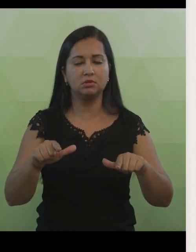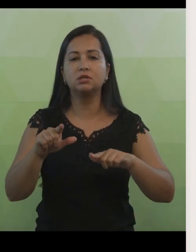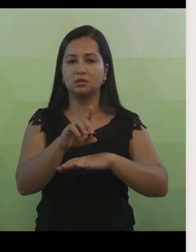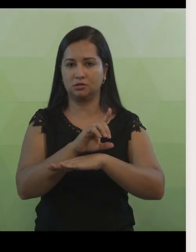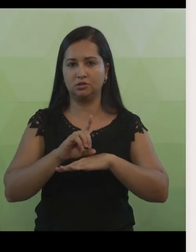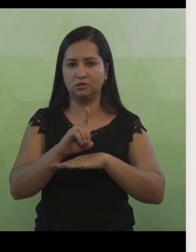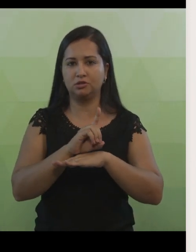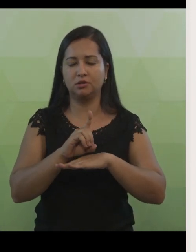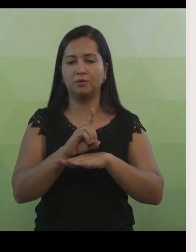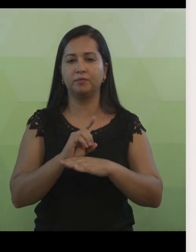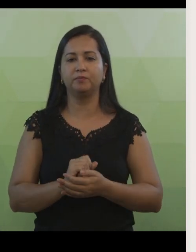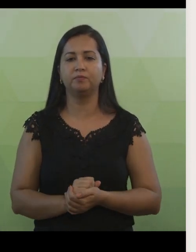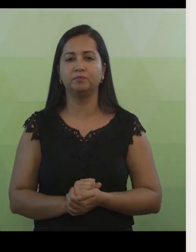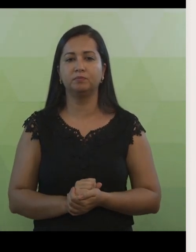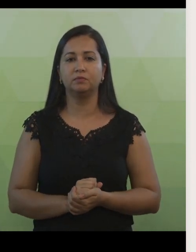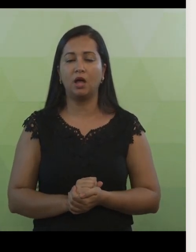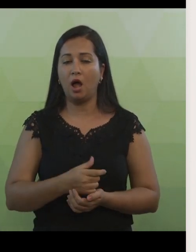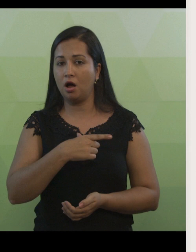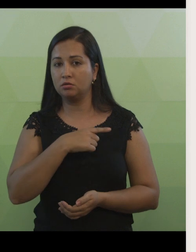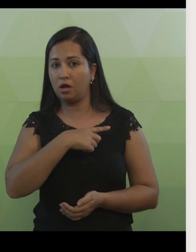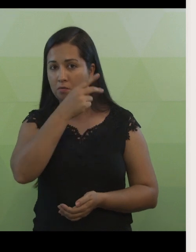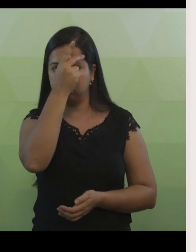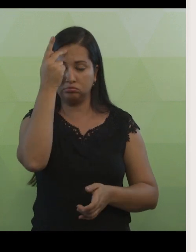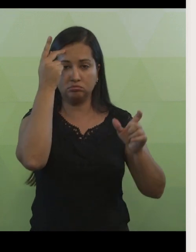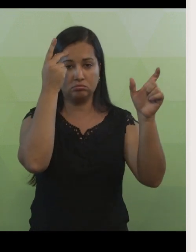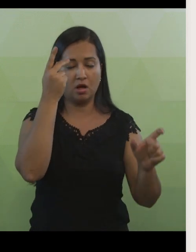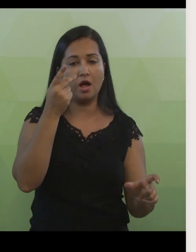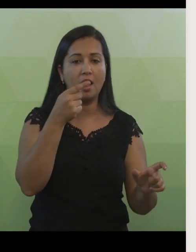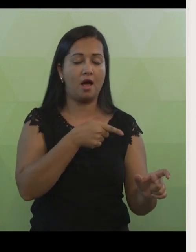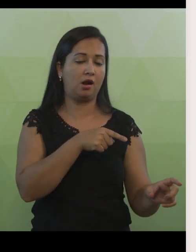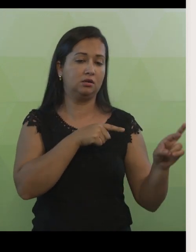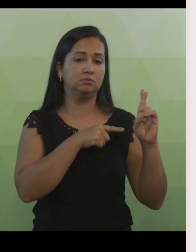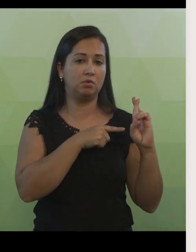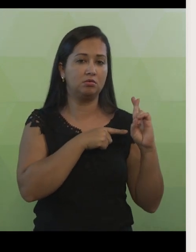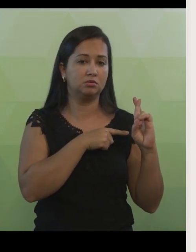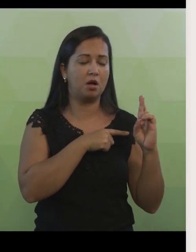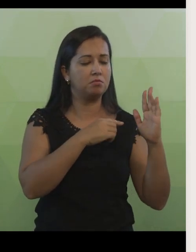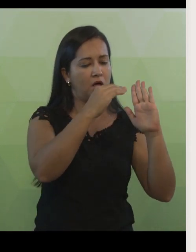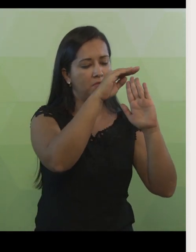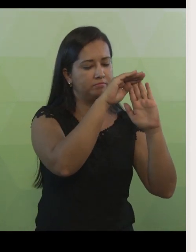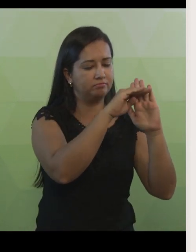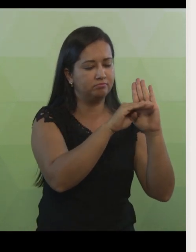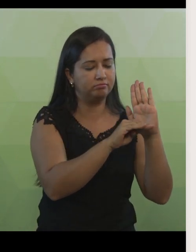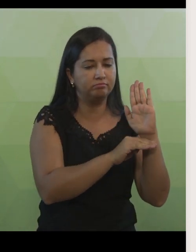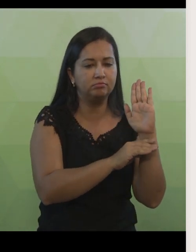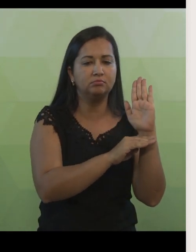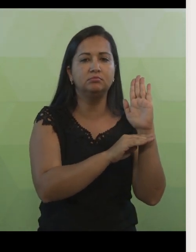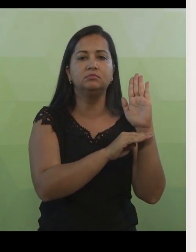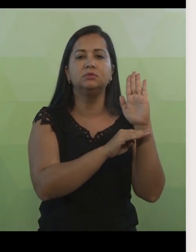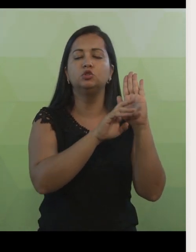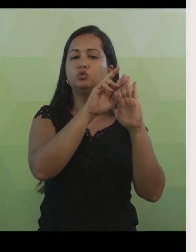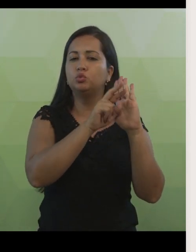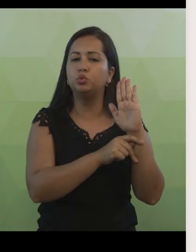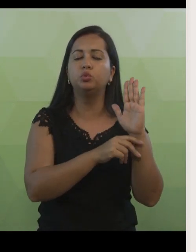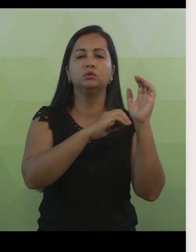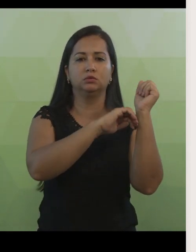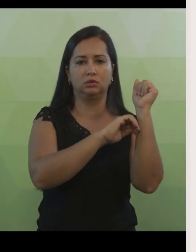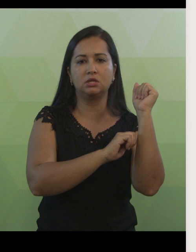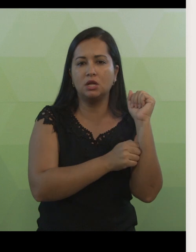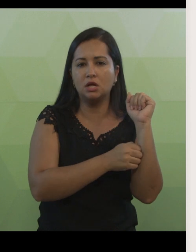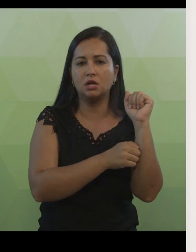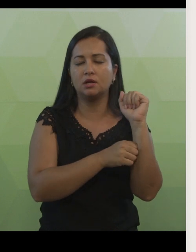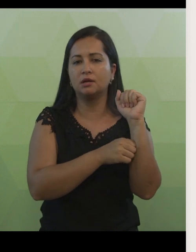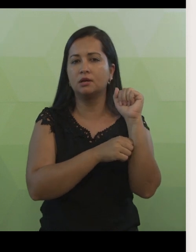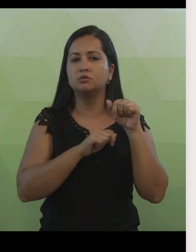pessoa é responsável por manter seu par de chaves pública e privada, especialmente a privada, que deve ser mantida em segredo. O certificado emitido deve